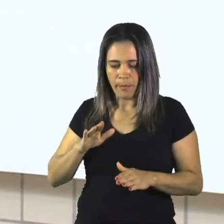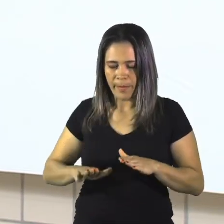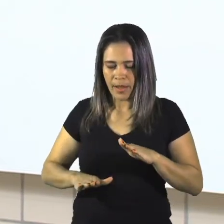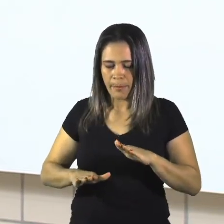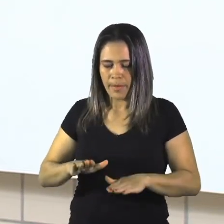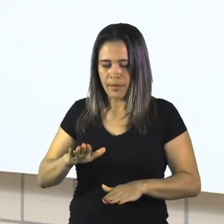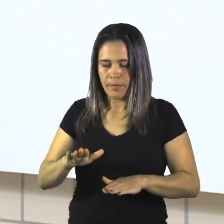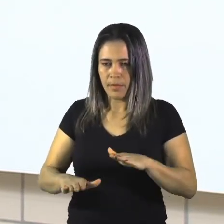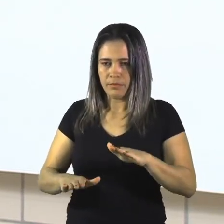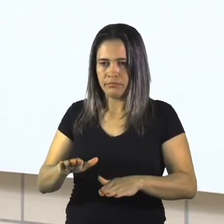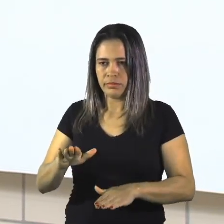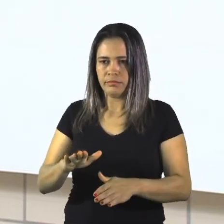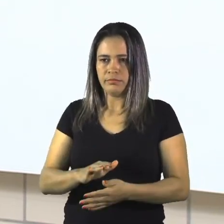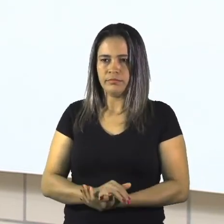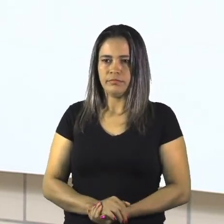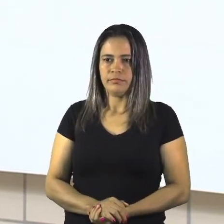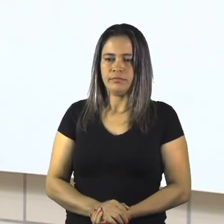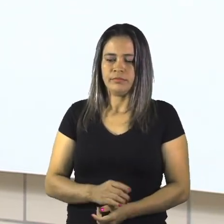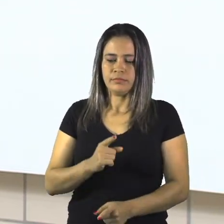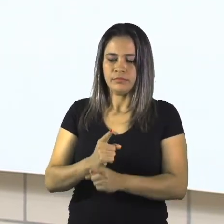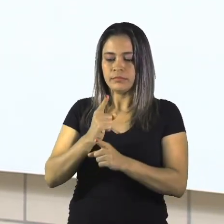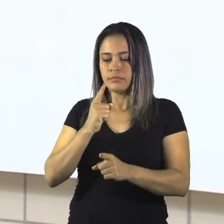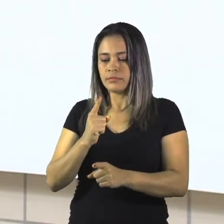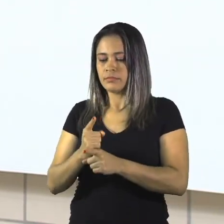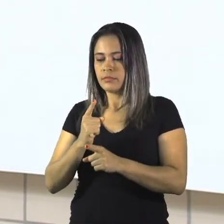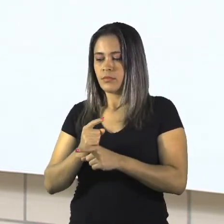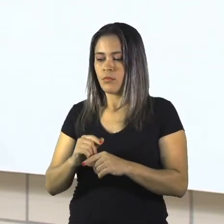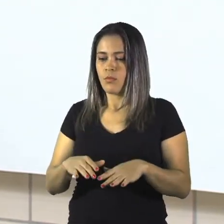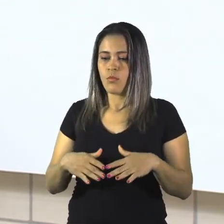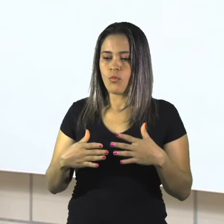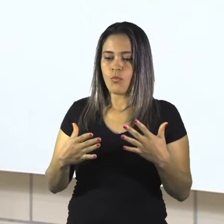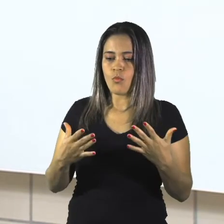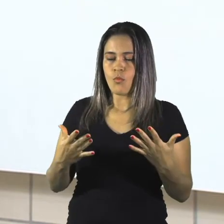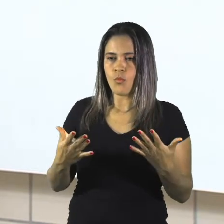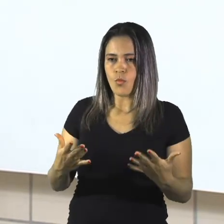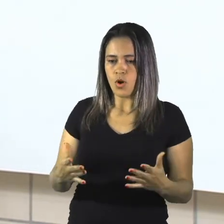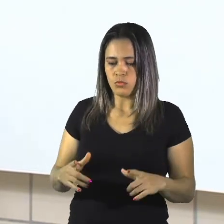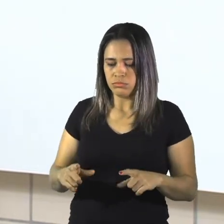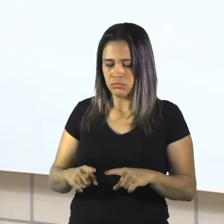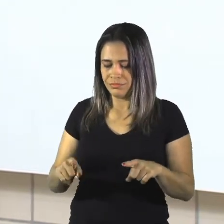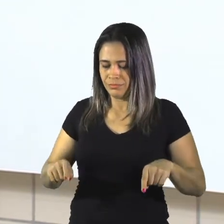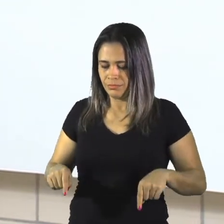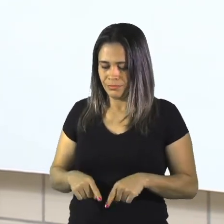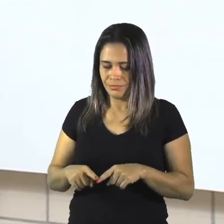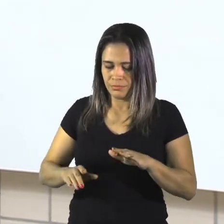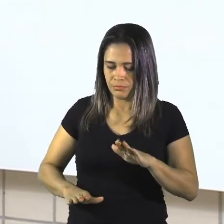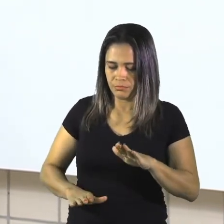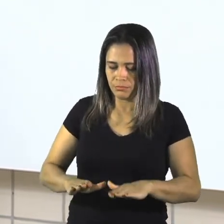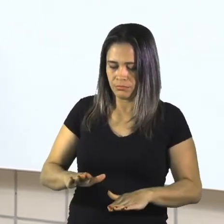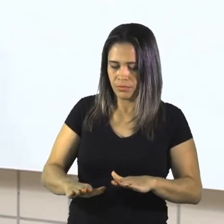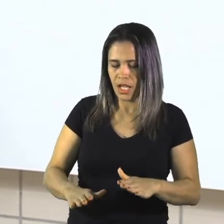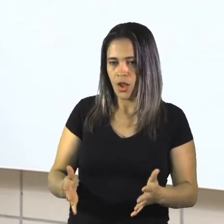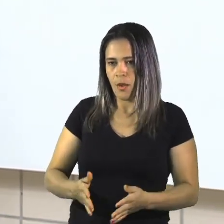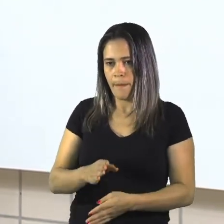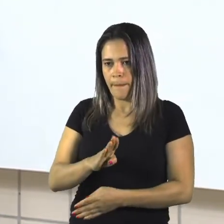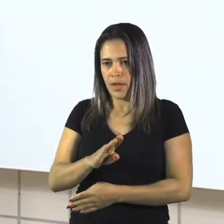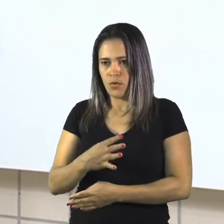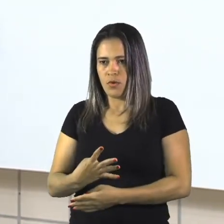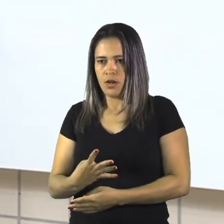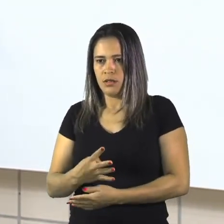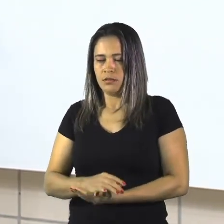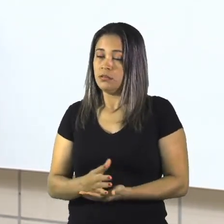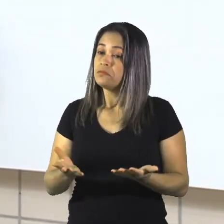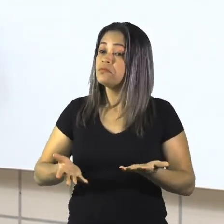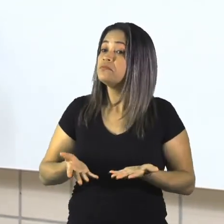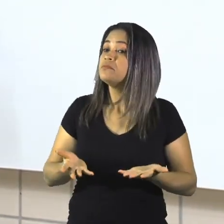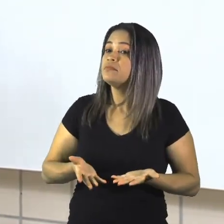e está identificando por quais lajotas ele pisou, né? B4. E agora? Agora